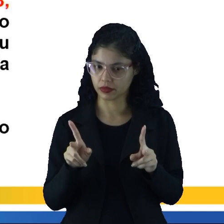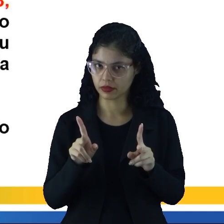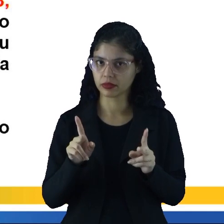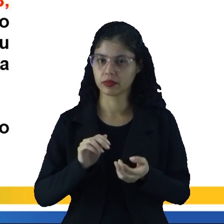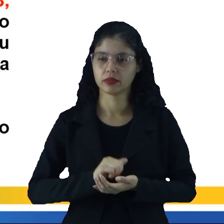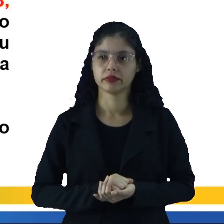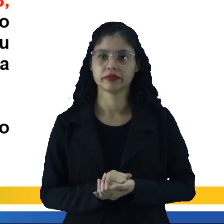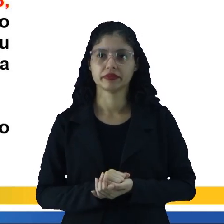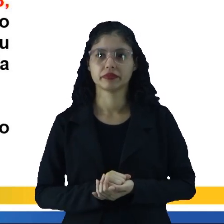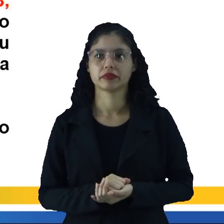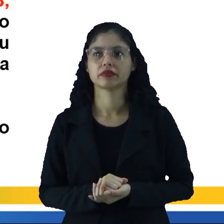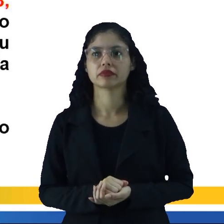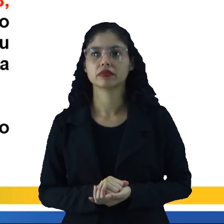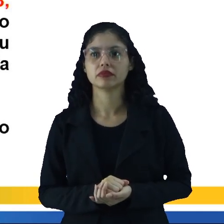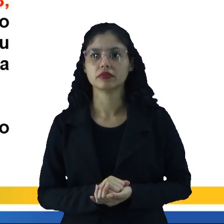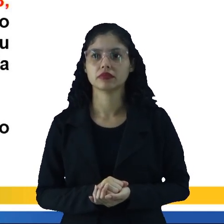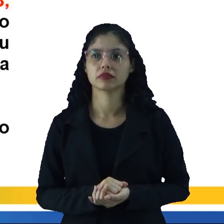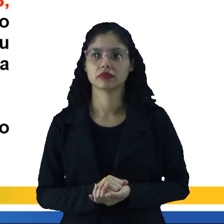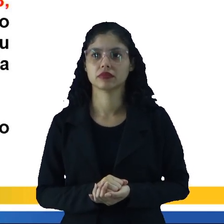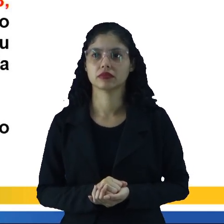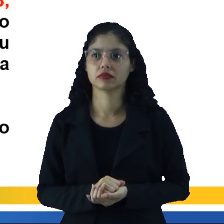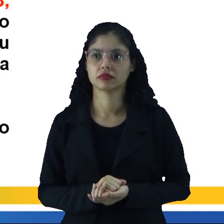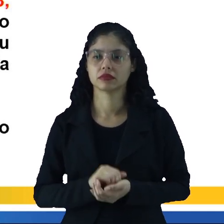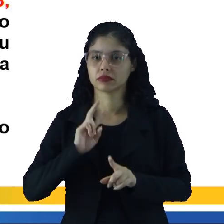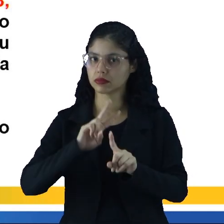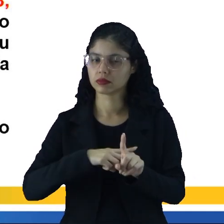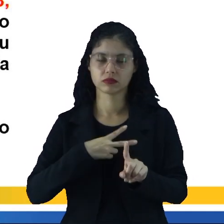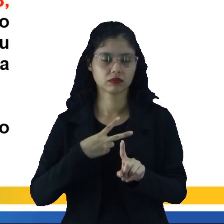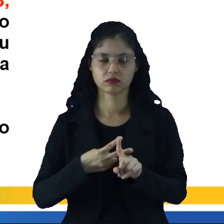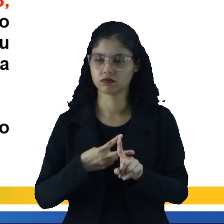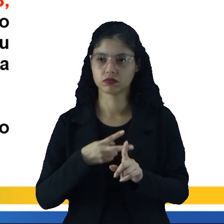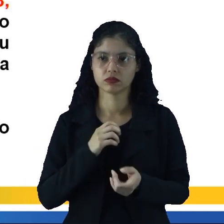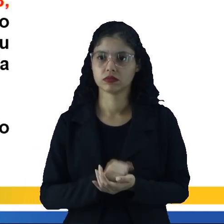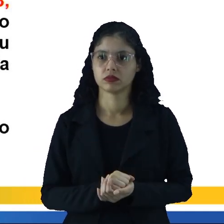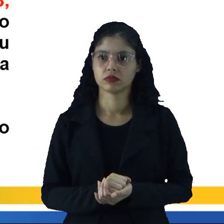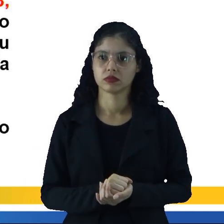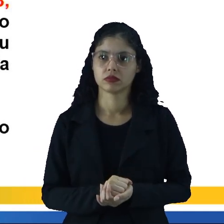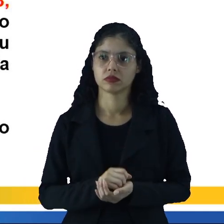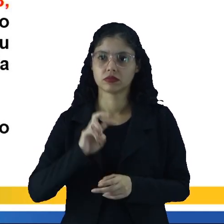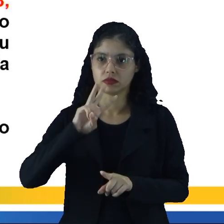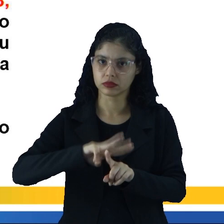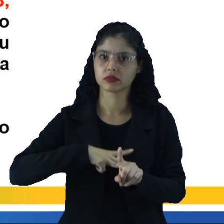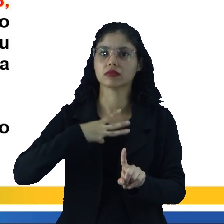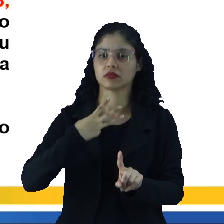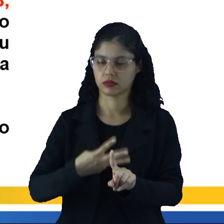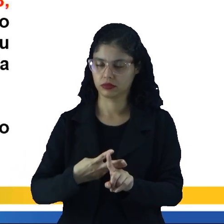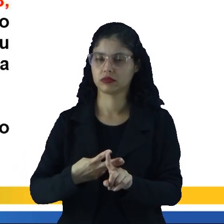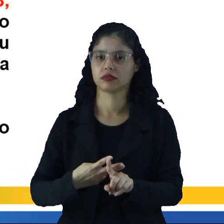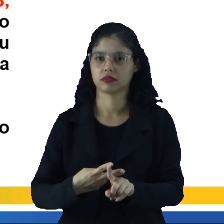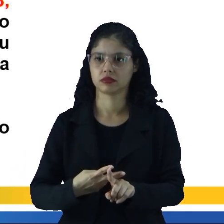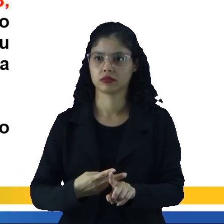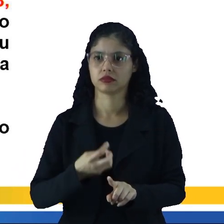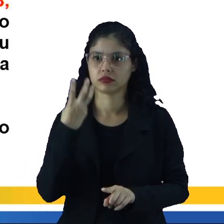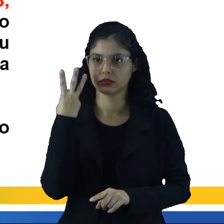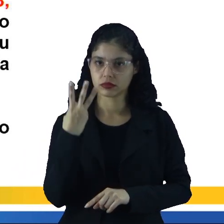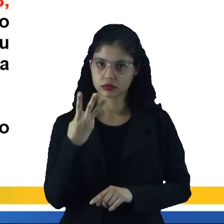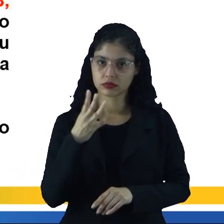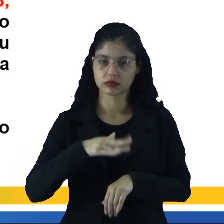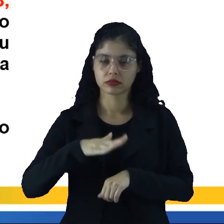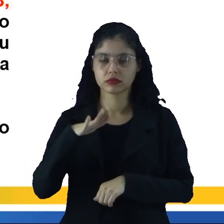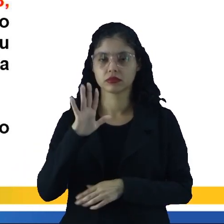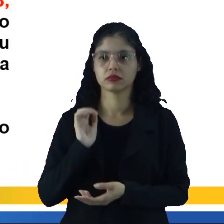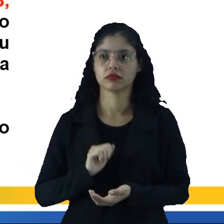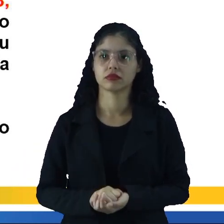diferencia, tá? Ela não dobra. Se o seu consumo triplicar, ou seja, 3 vezes